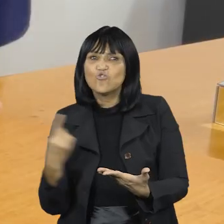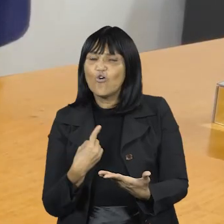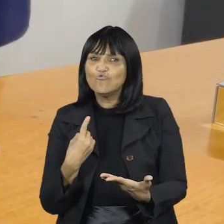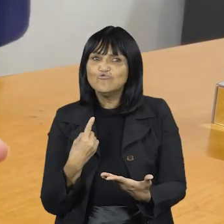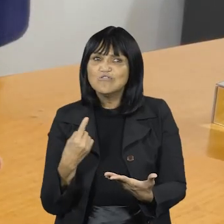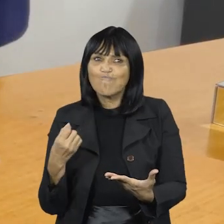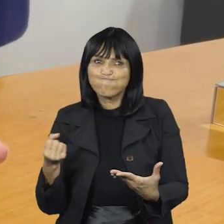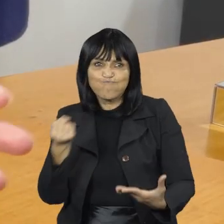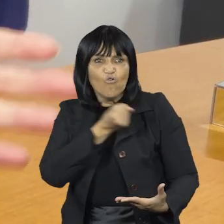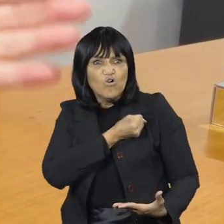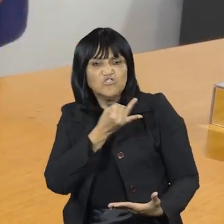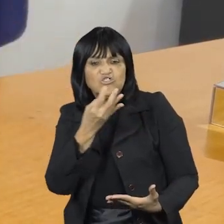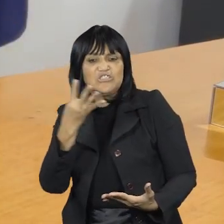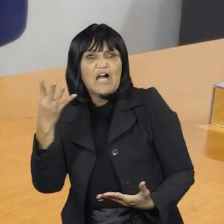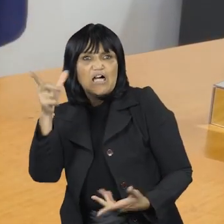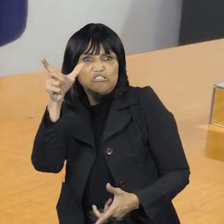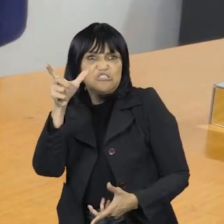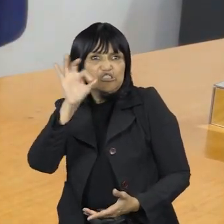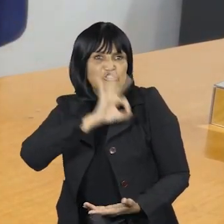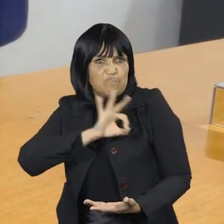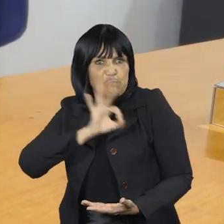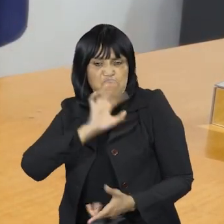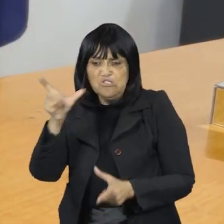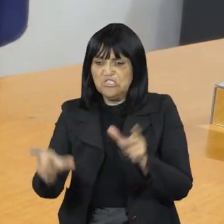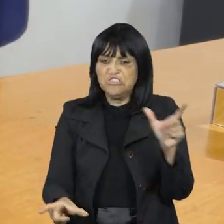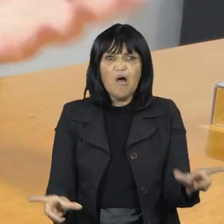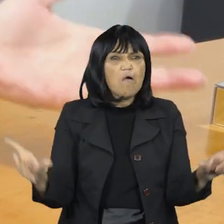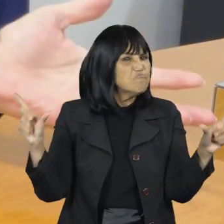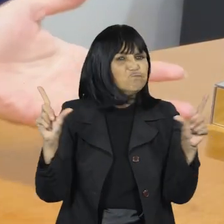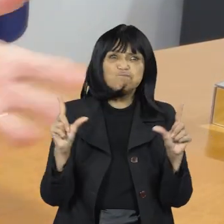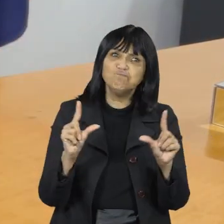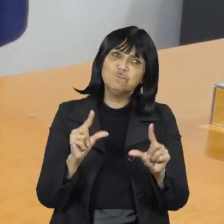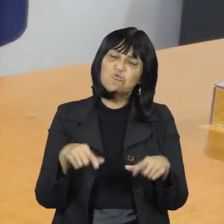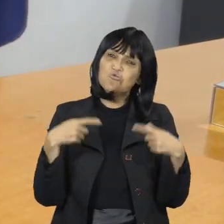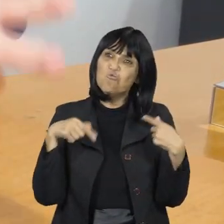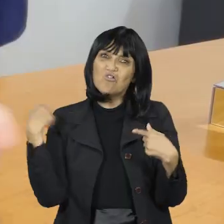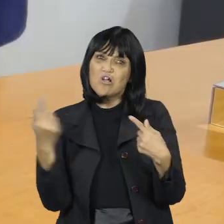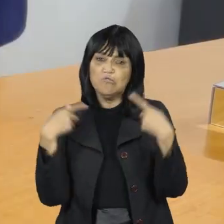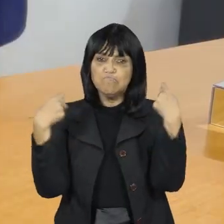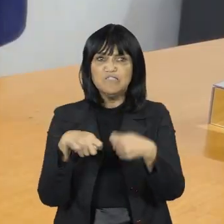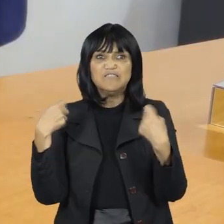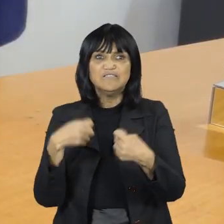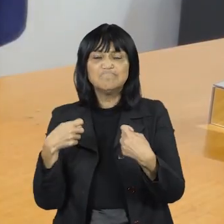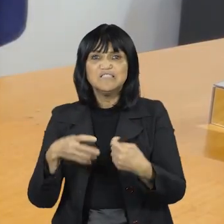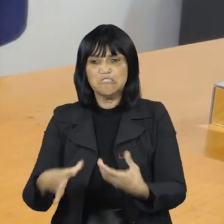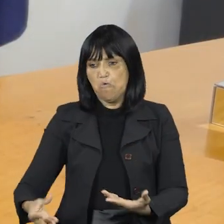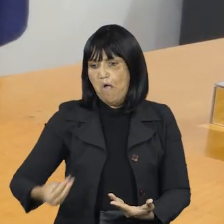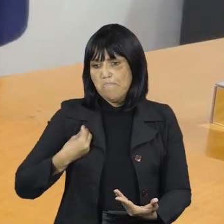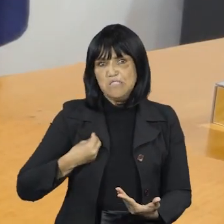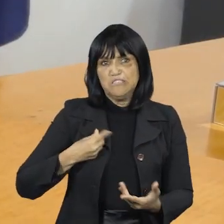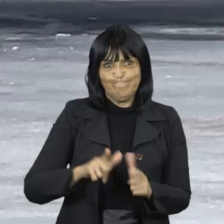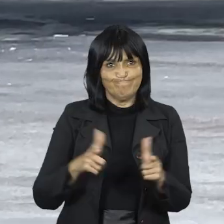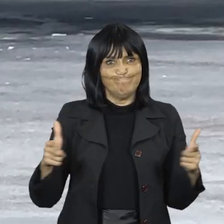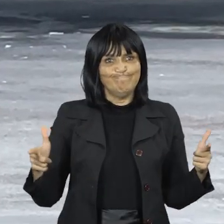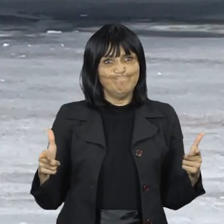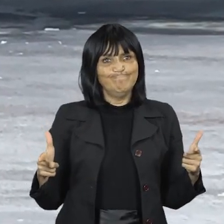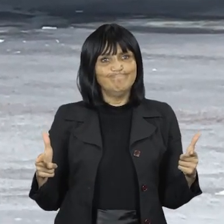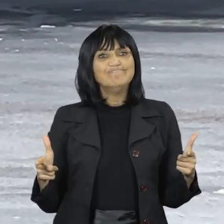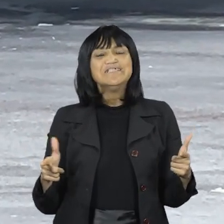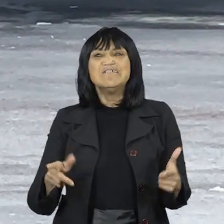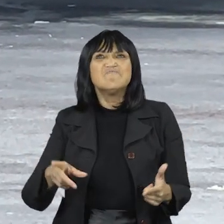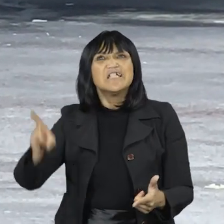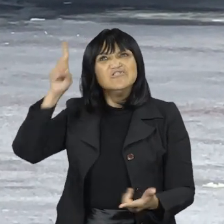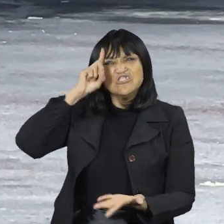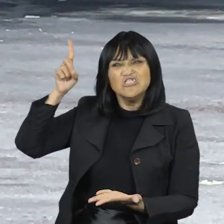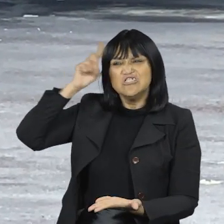nosso efetivo é muito abaixo do que a gente precisaria para ter uma presença maior. Para quem